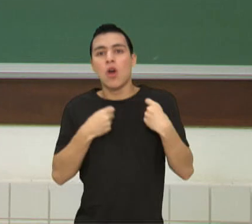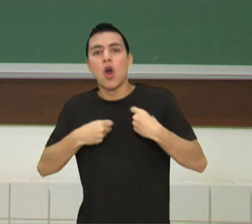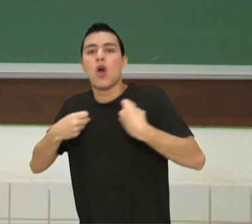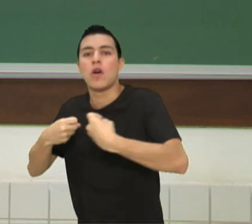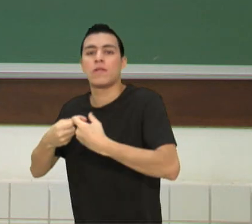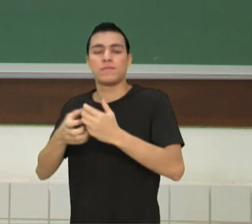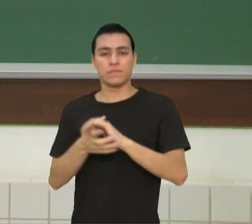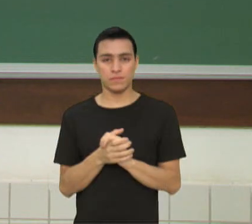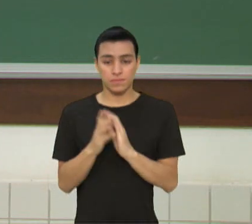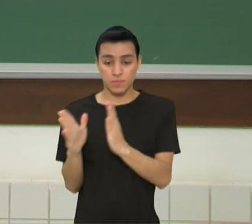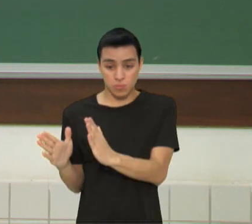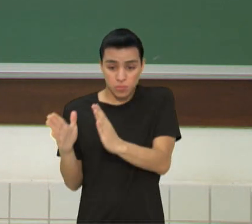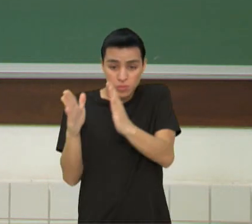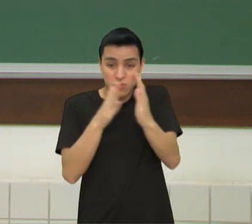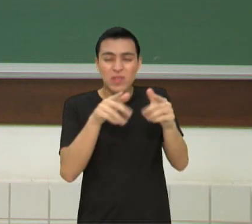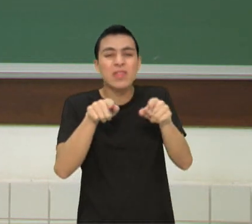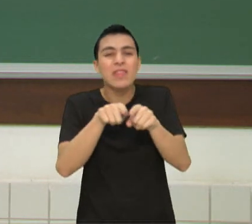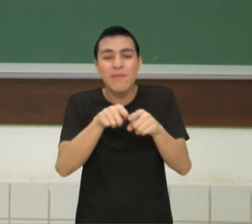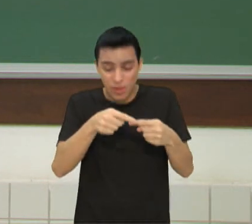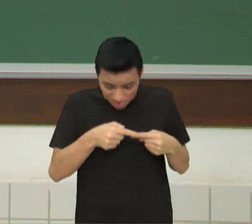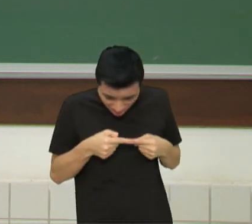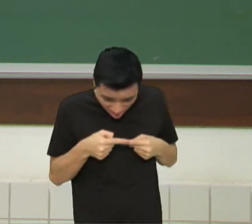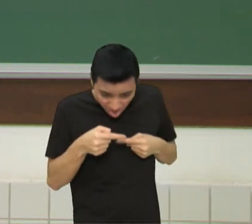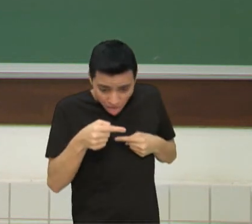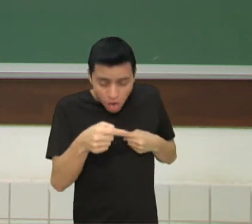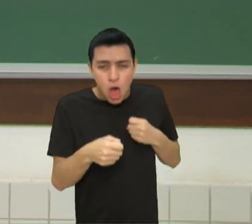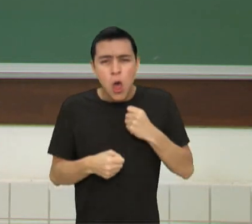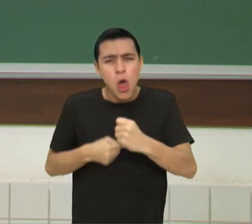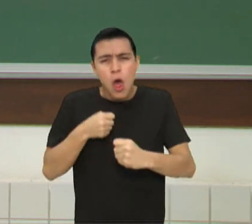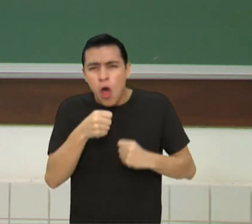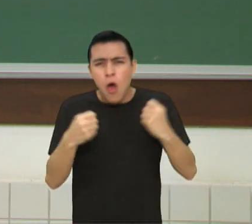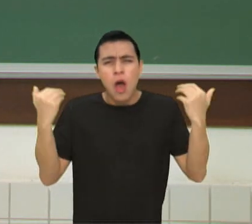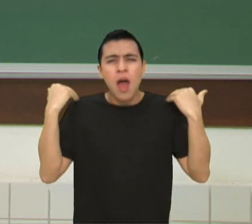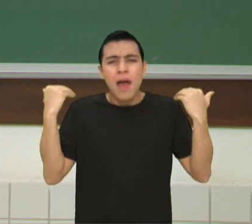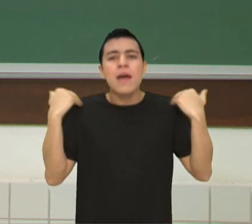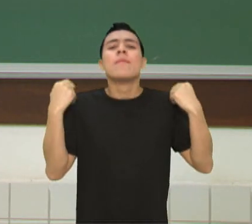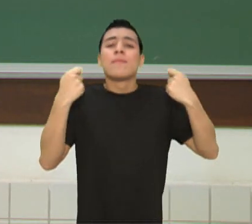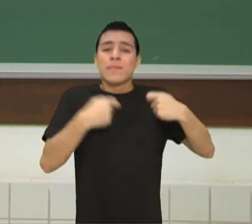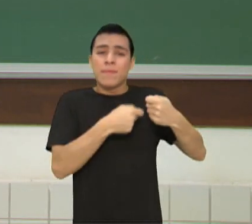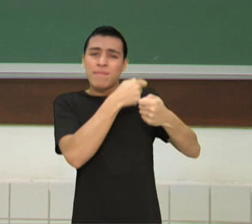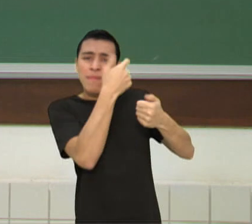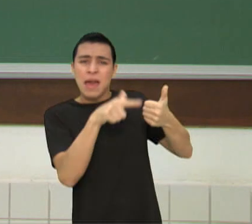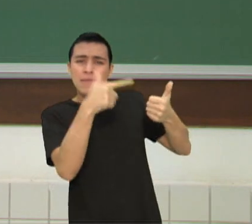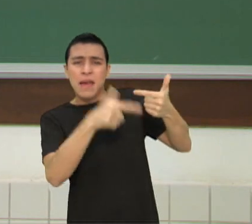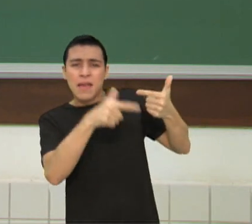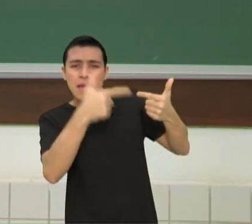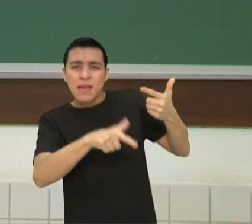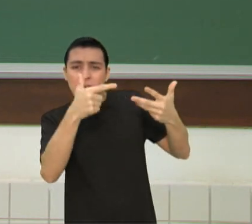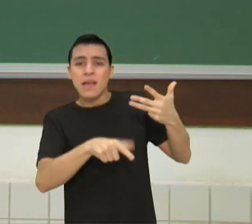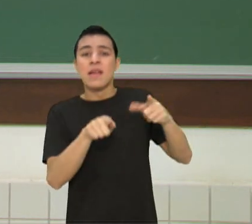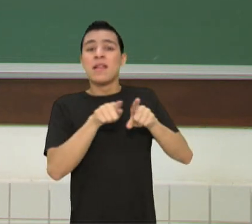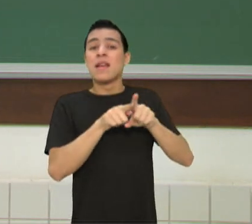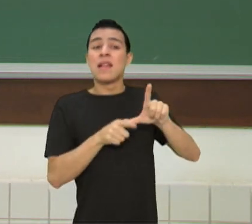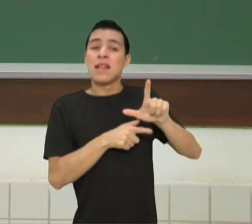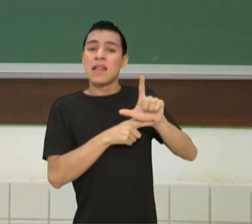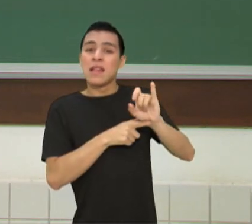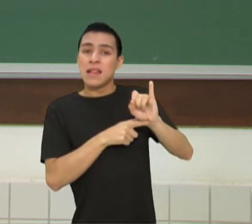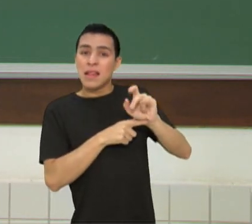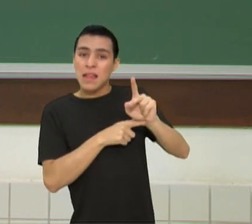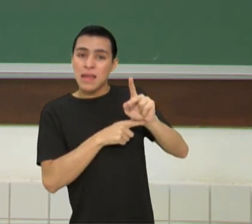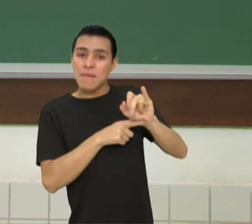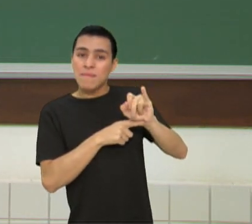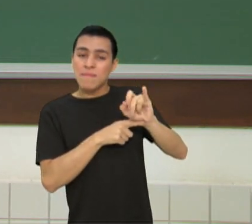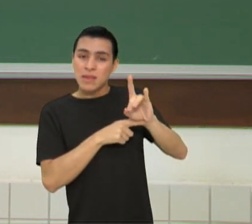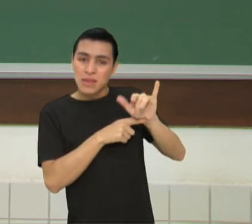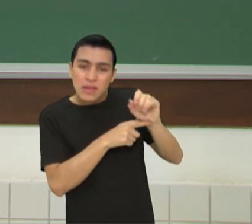uma atividade física de longa duração, eu já vou consumir outras substâncias, que são o quê? Os lipídios. É um outro